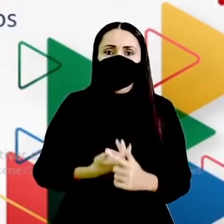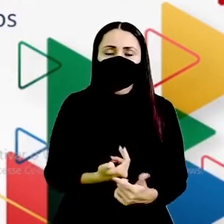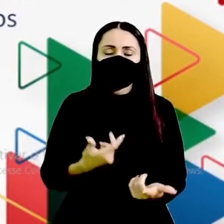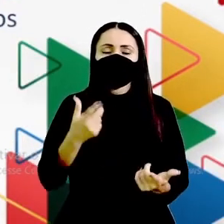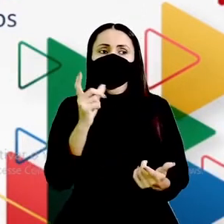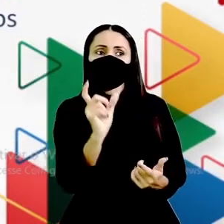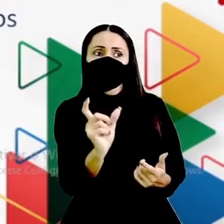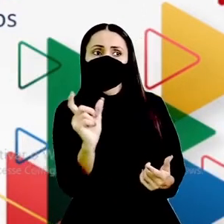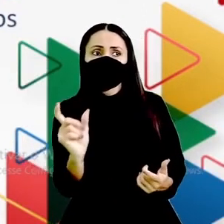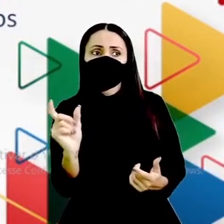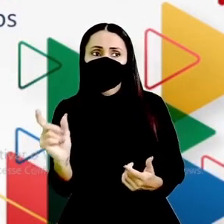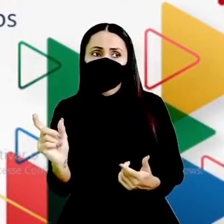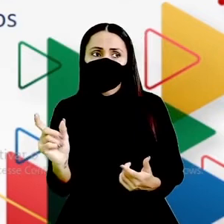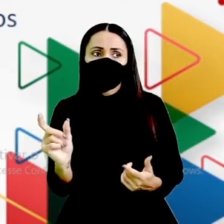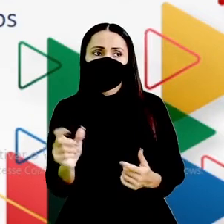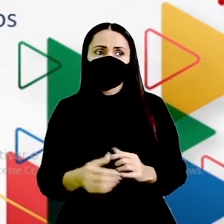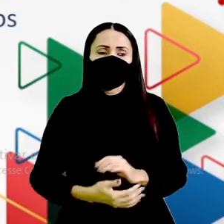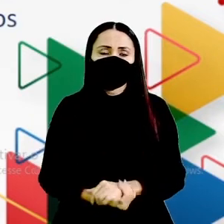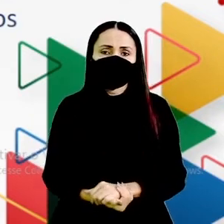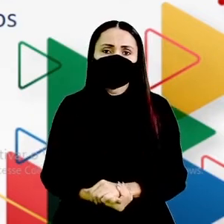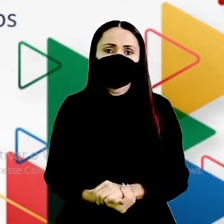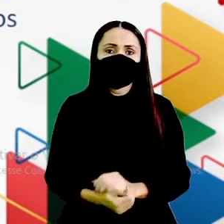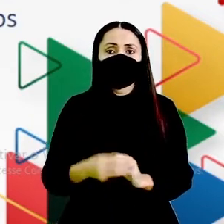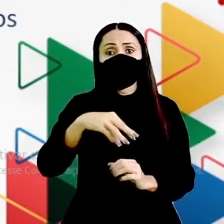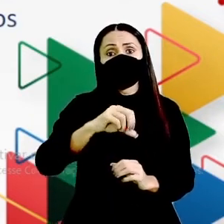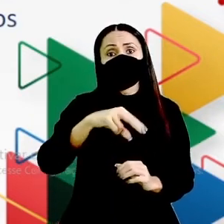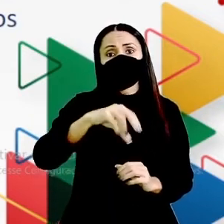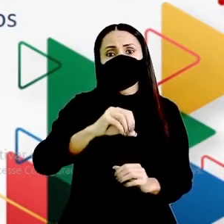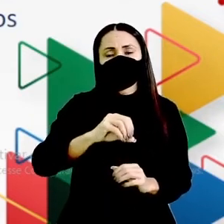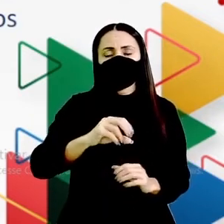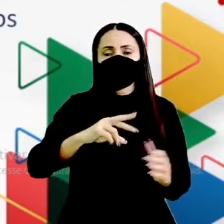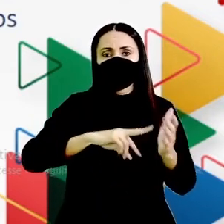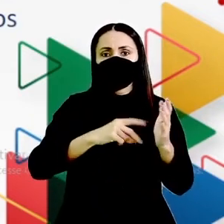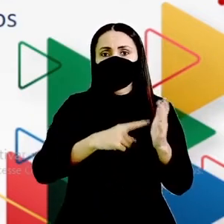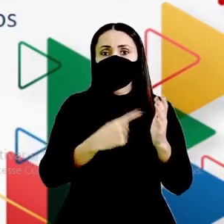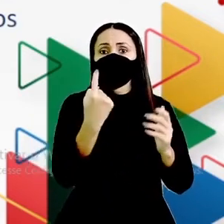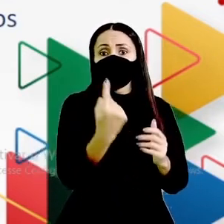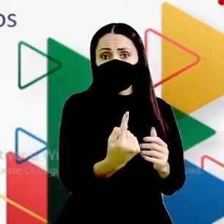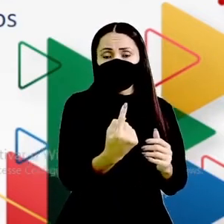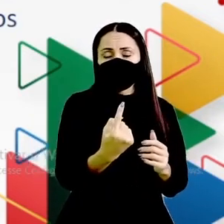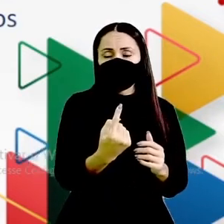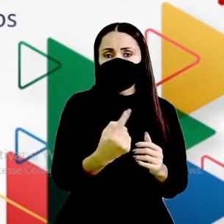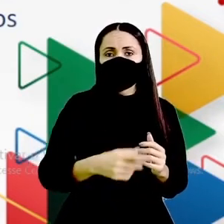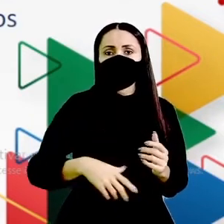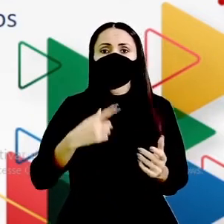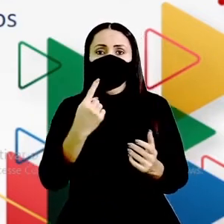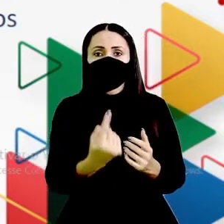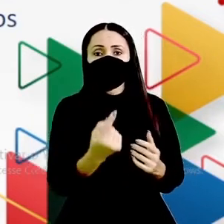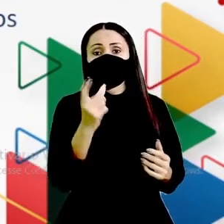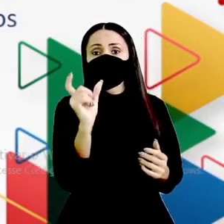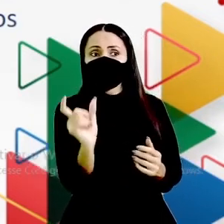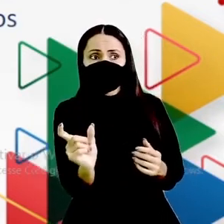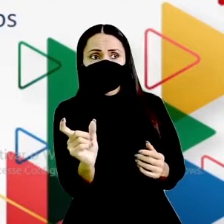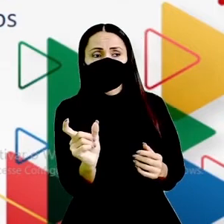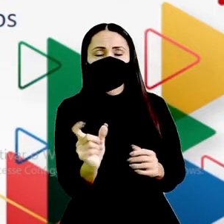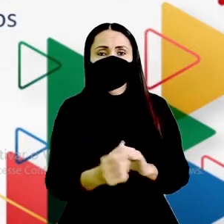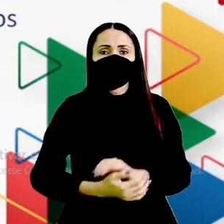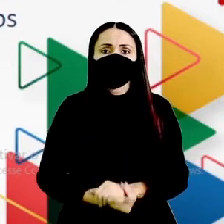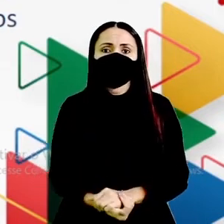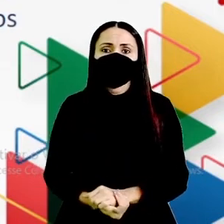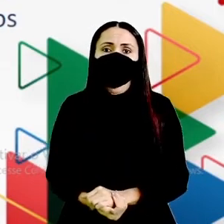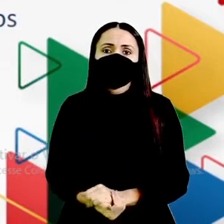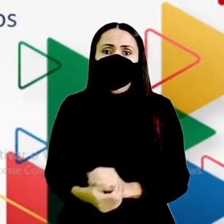sílabas. Mono quer dizer um, né? Única. E sílaba, então uma sílaba apenas. Agora, quando eu falo